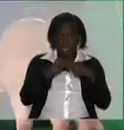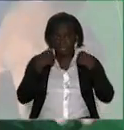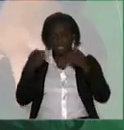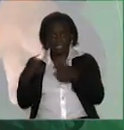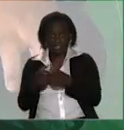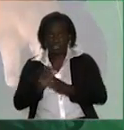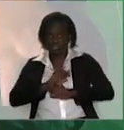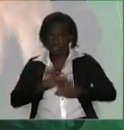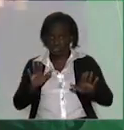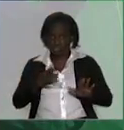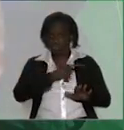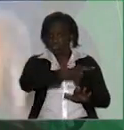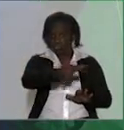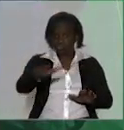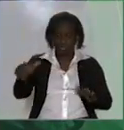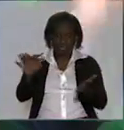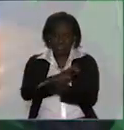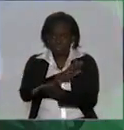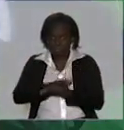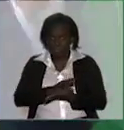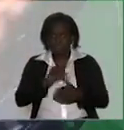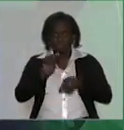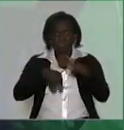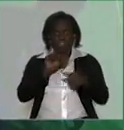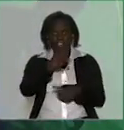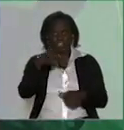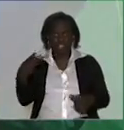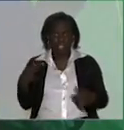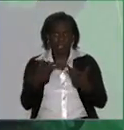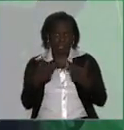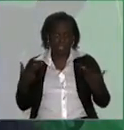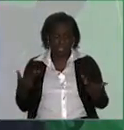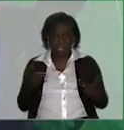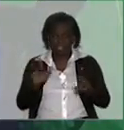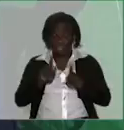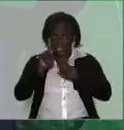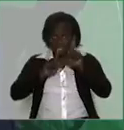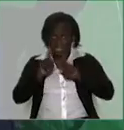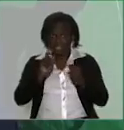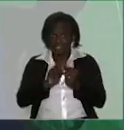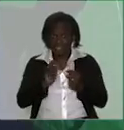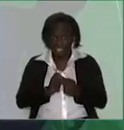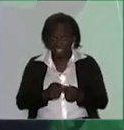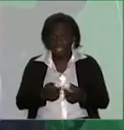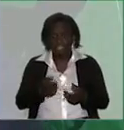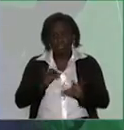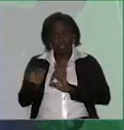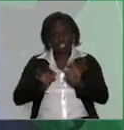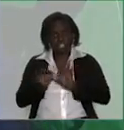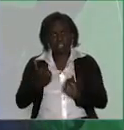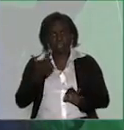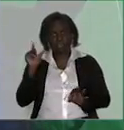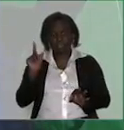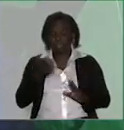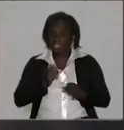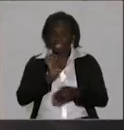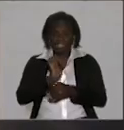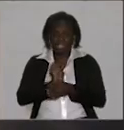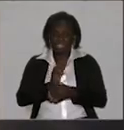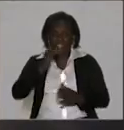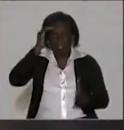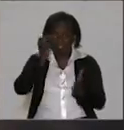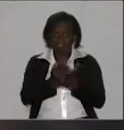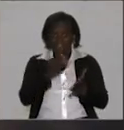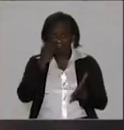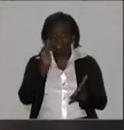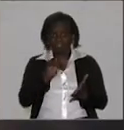Maracanãzinho e o Maracanã. E o resto viraria shopping. Então, quando foi feita essa licitação, o escopo era outro. O Estado é que não